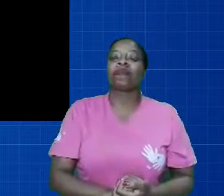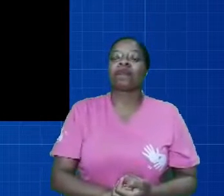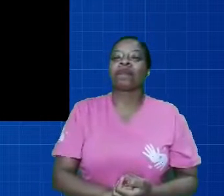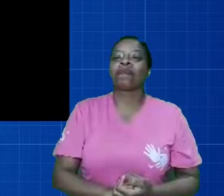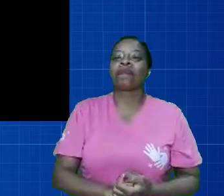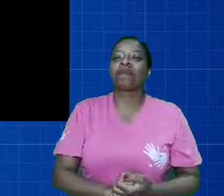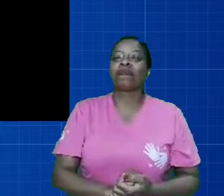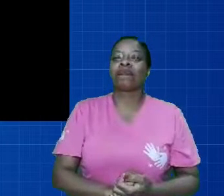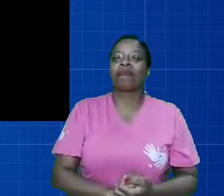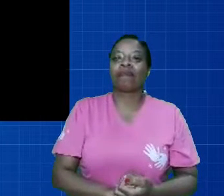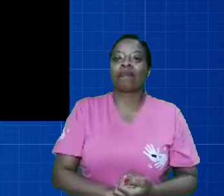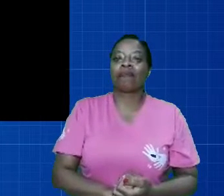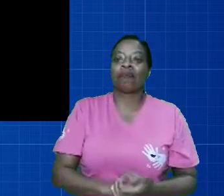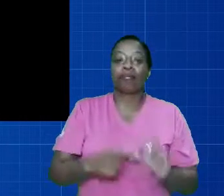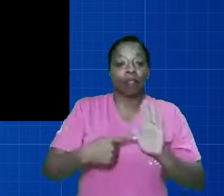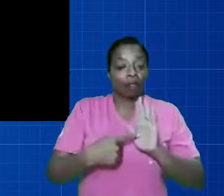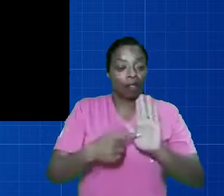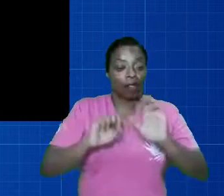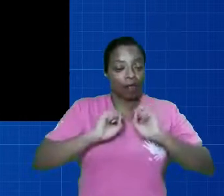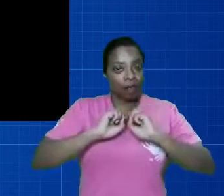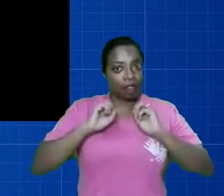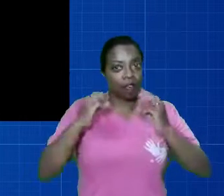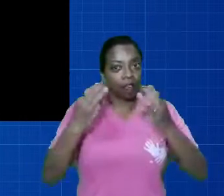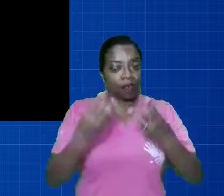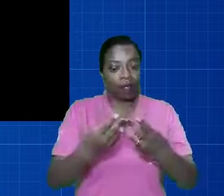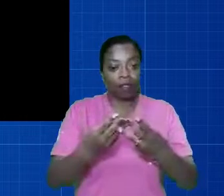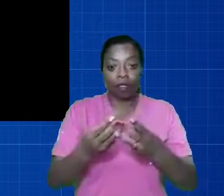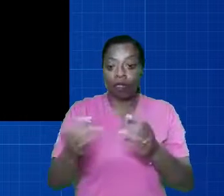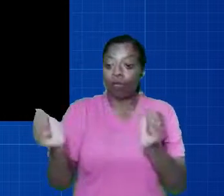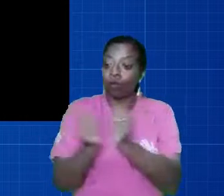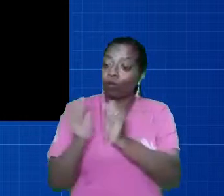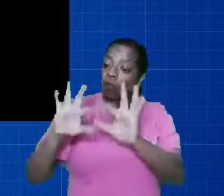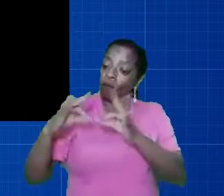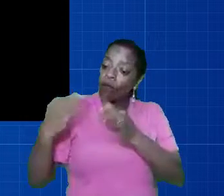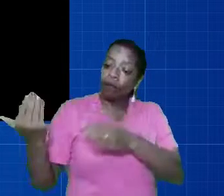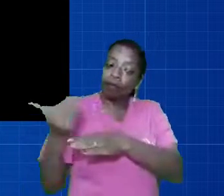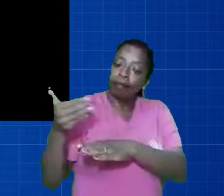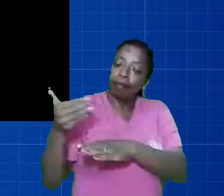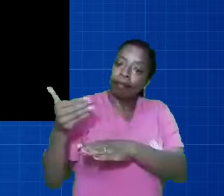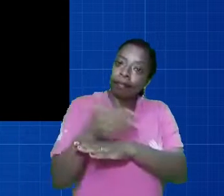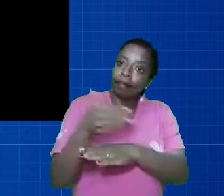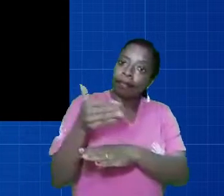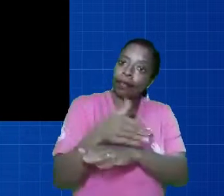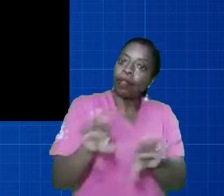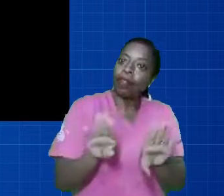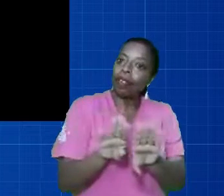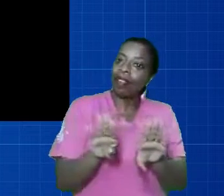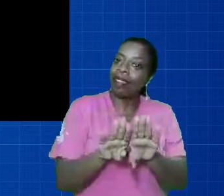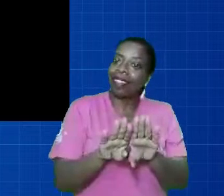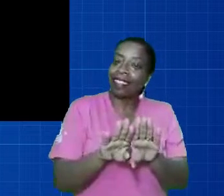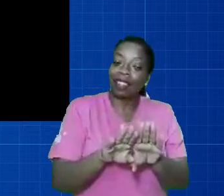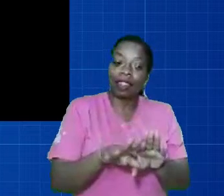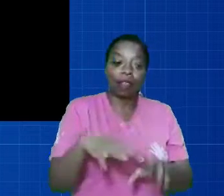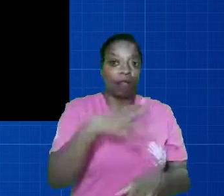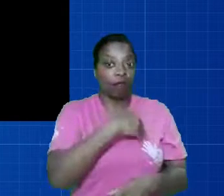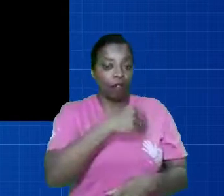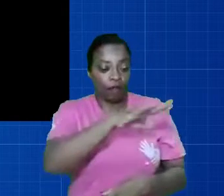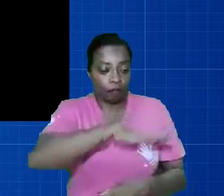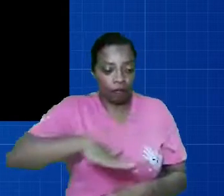oficina trazer os pais junto à oficina para fazer prática junto com as